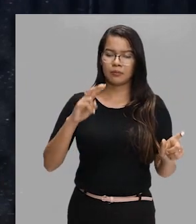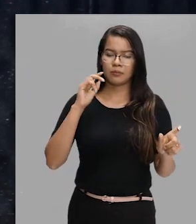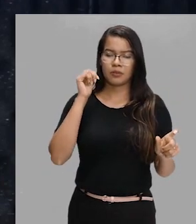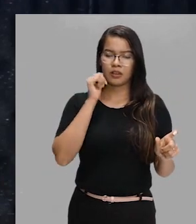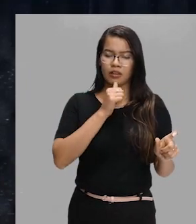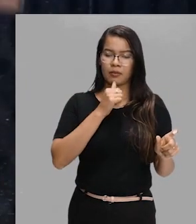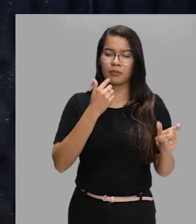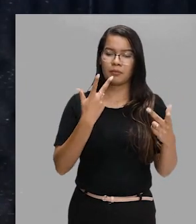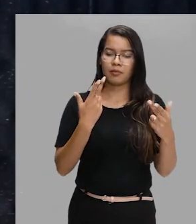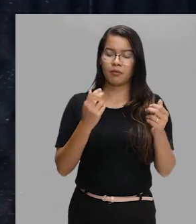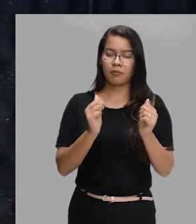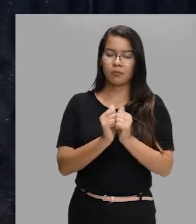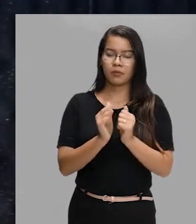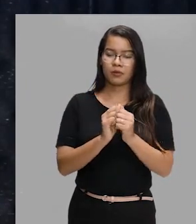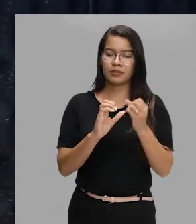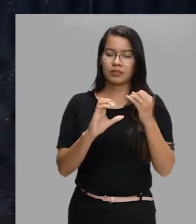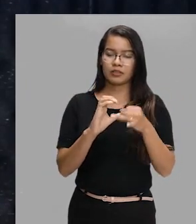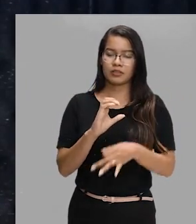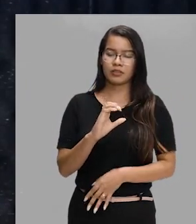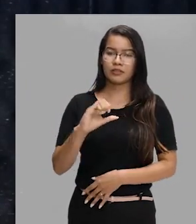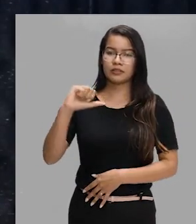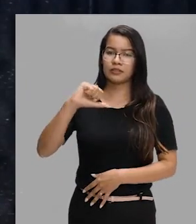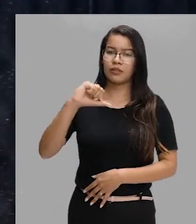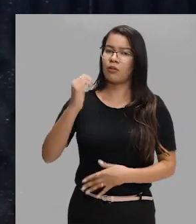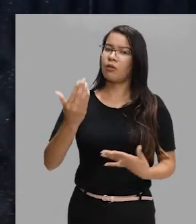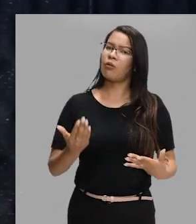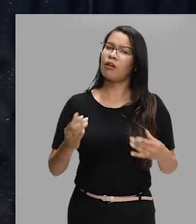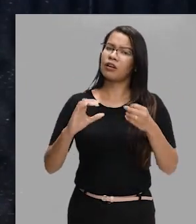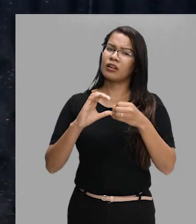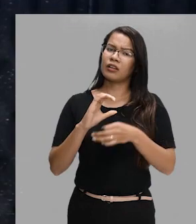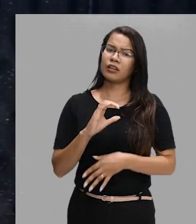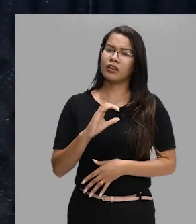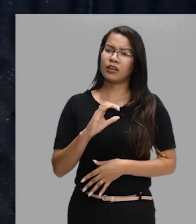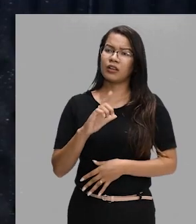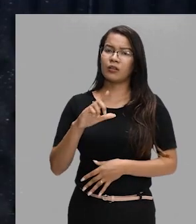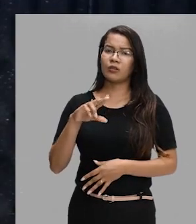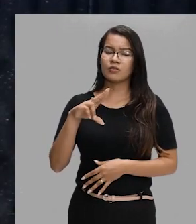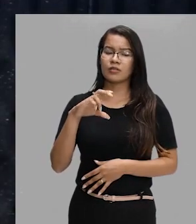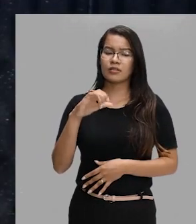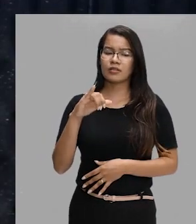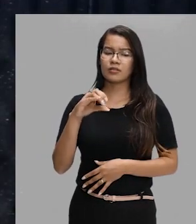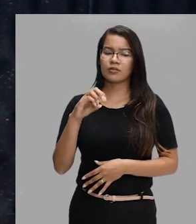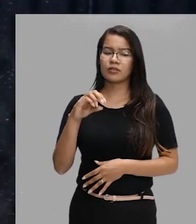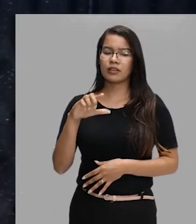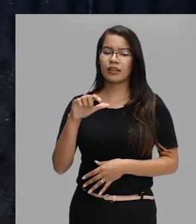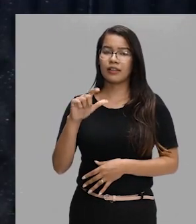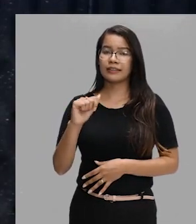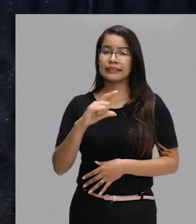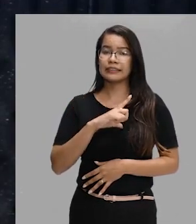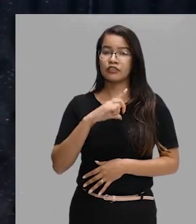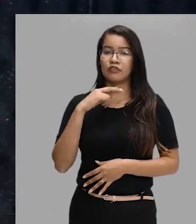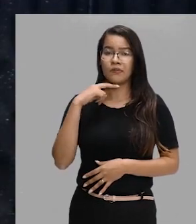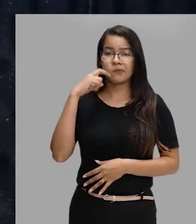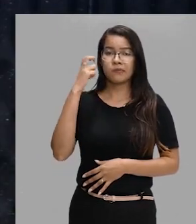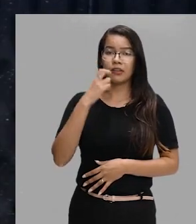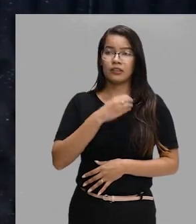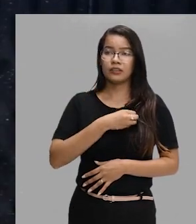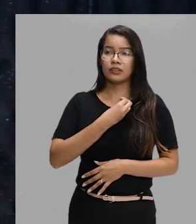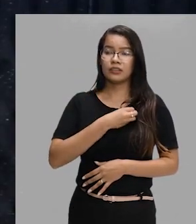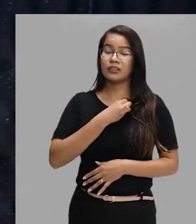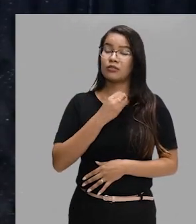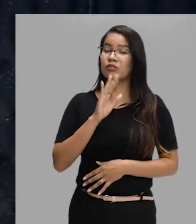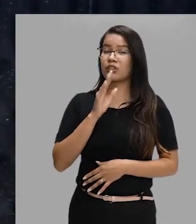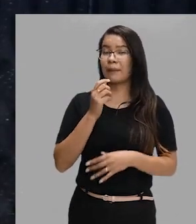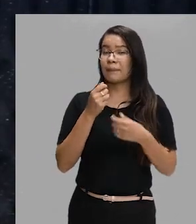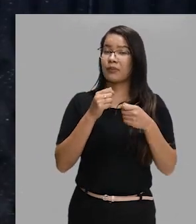mesmo em seus aspectos negativos. Que aspectos negativos são esses? A Lucila se envergonha da vida que tem. Então, essa questão aí já dá